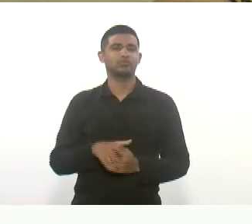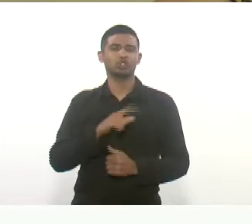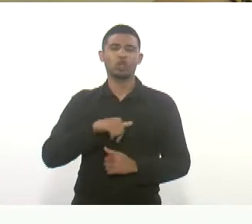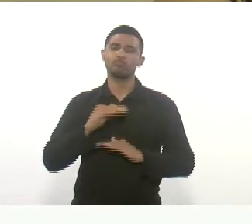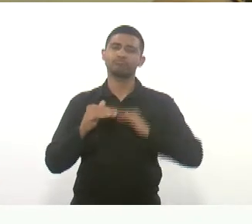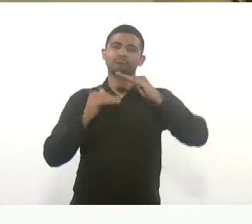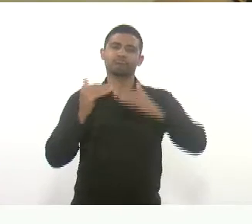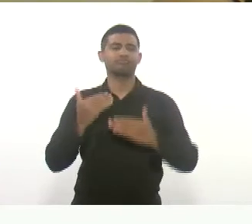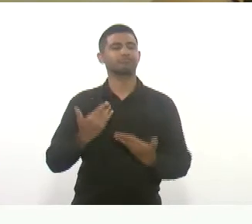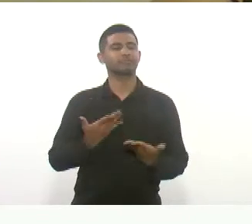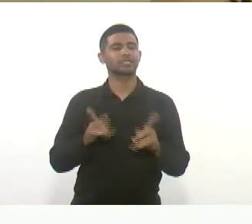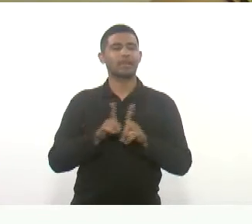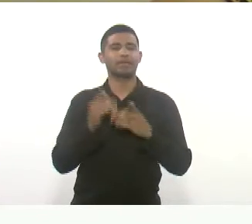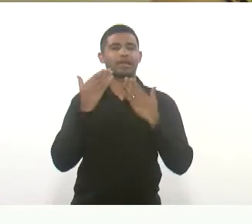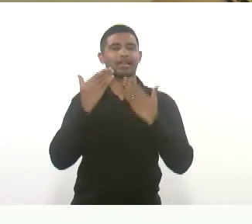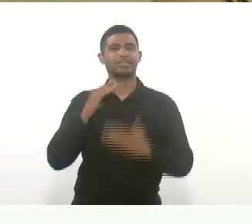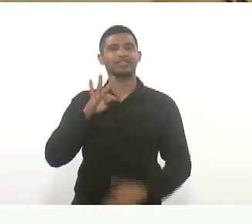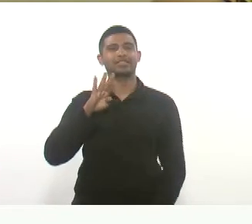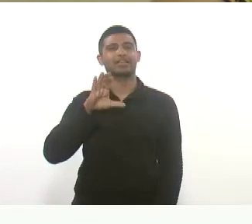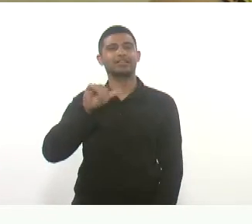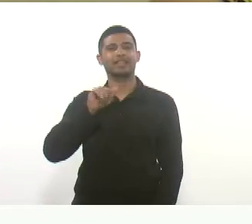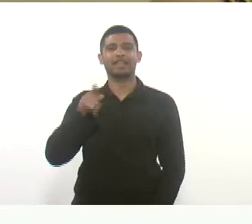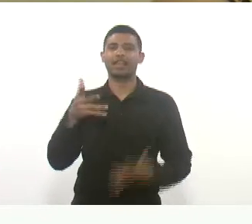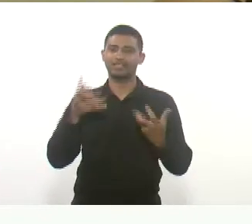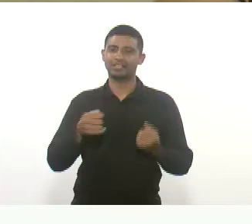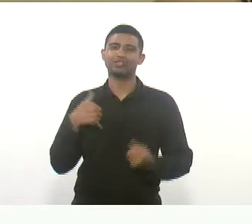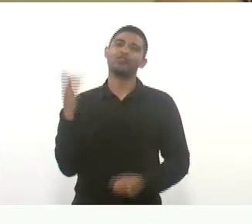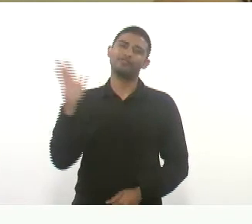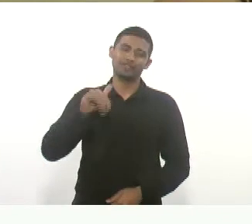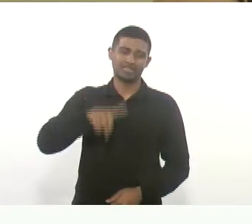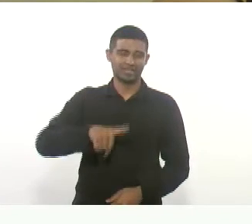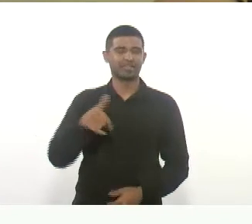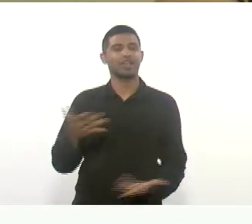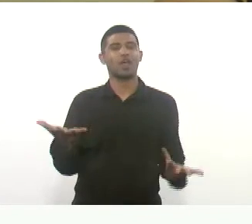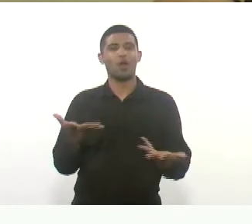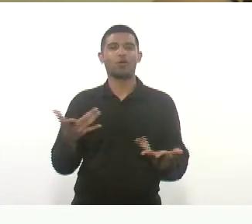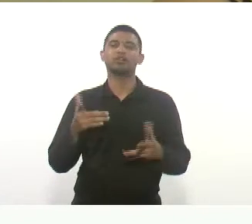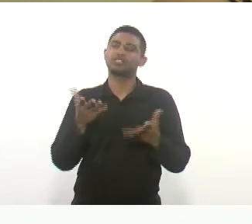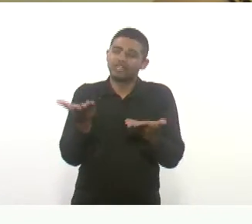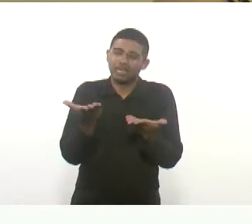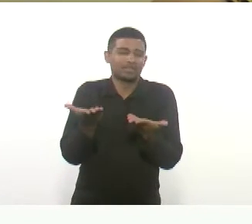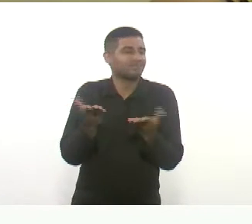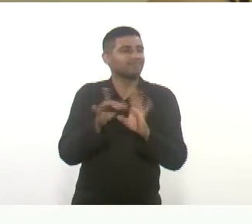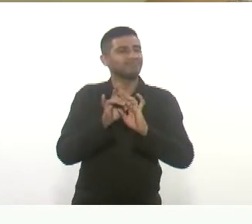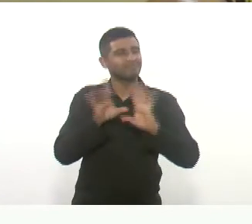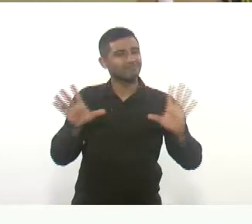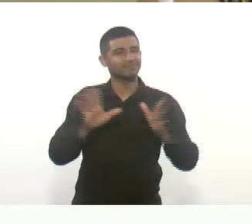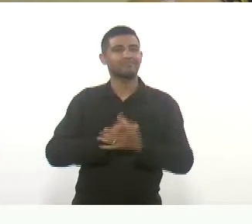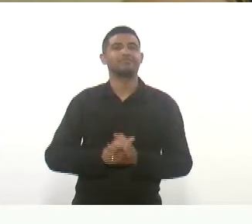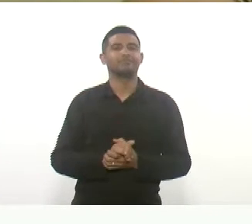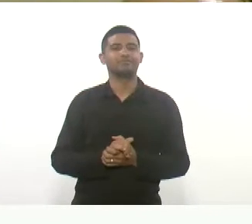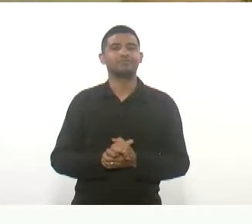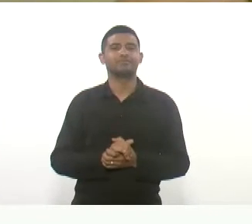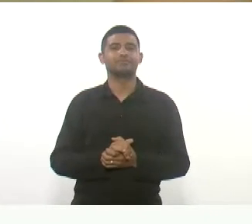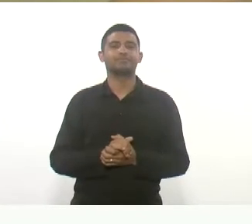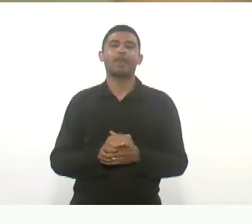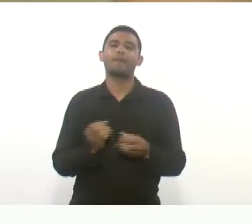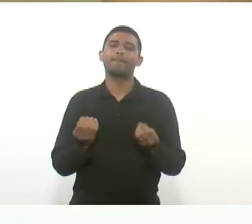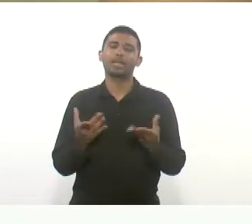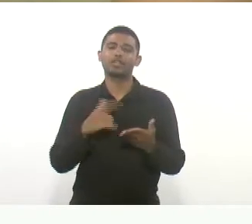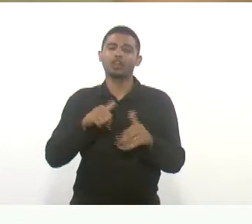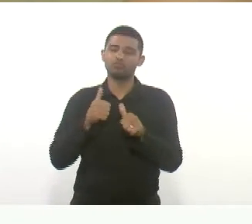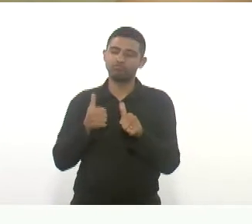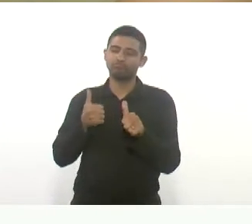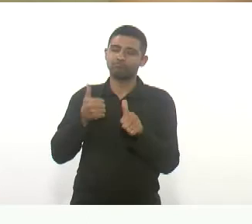avançar com isso. E agradecer a Teca pelo aceite de estar aqui com a gente hoje. É uma aula que a gente tem à disposição. E isso a gente possa